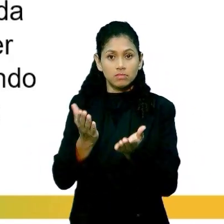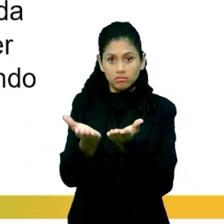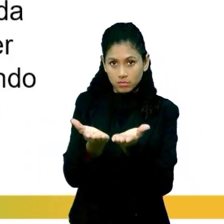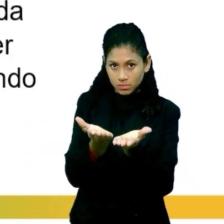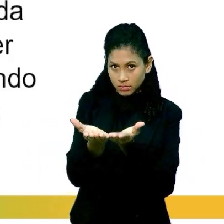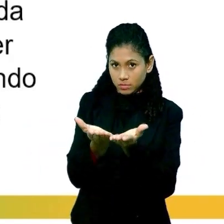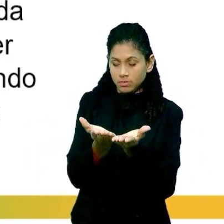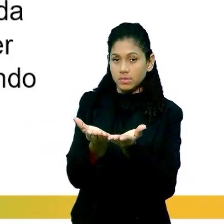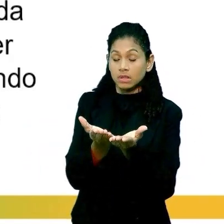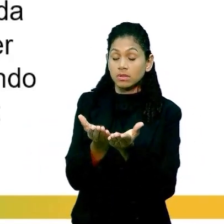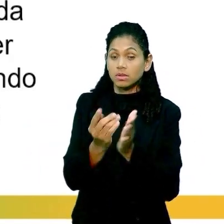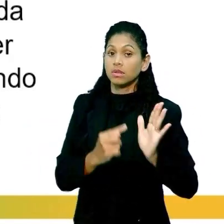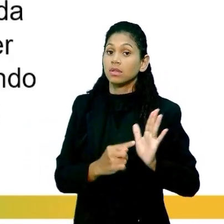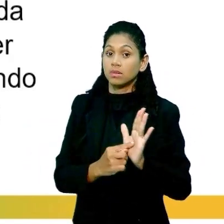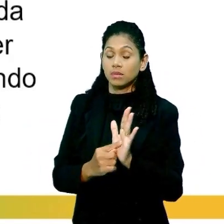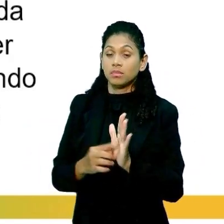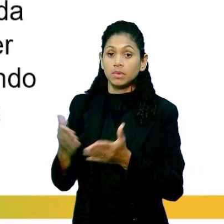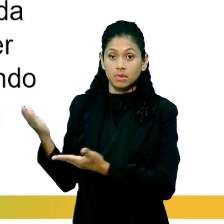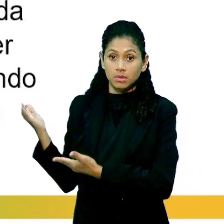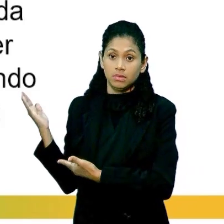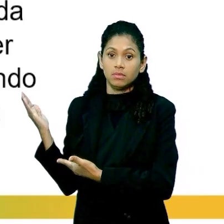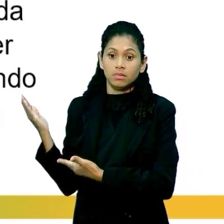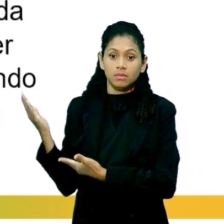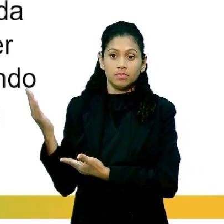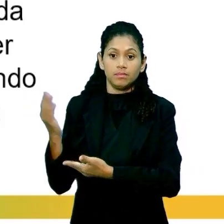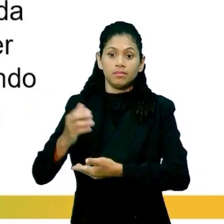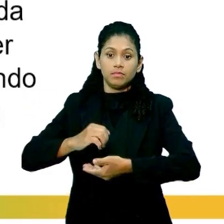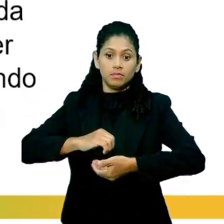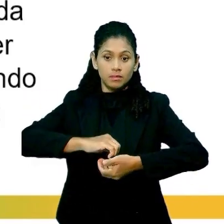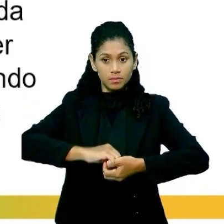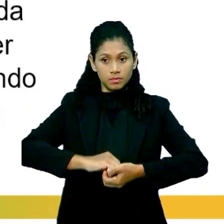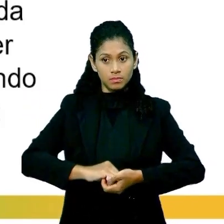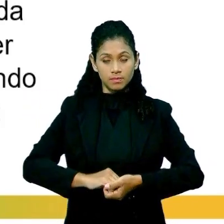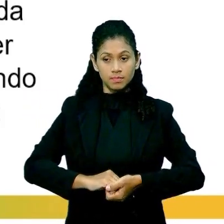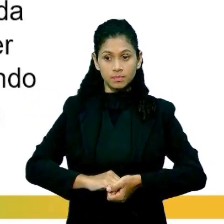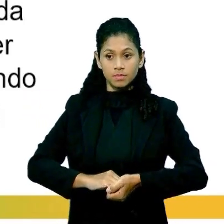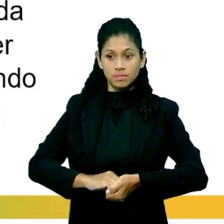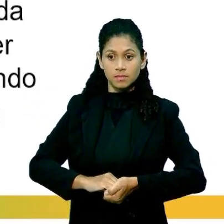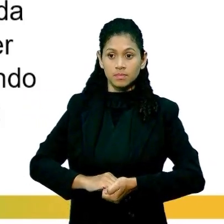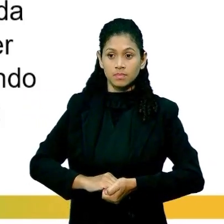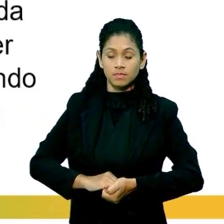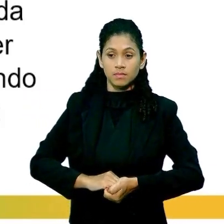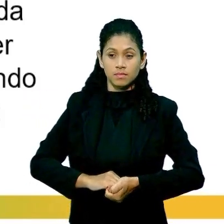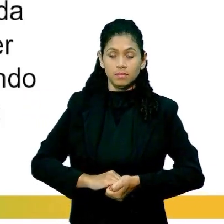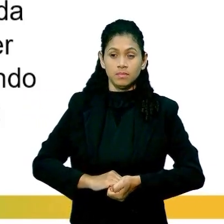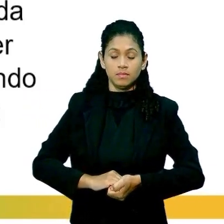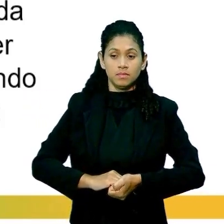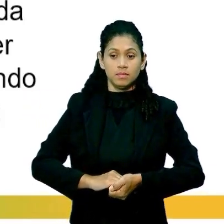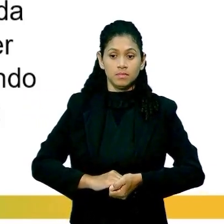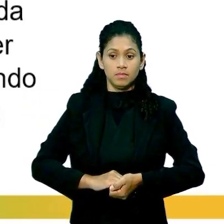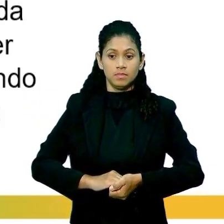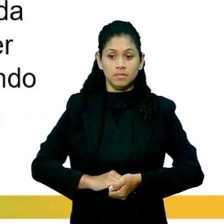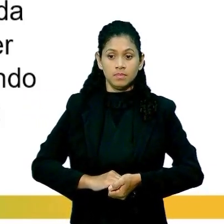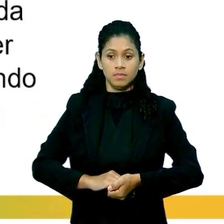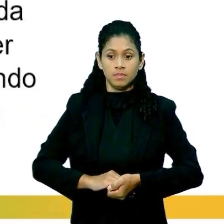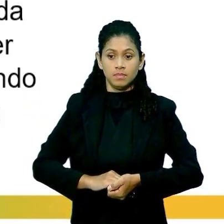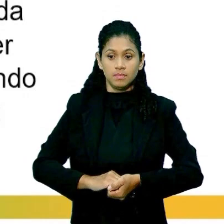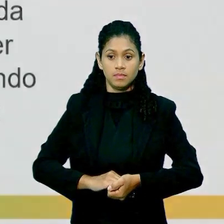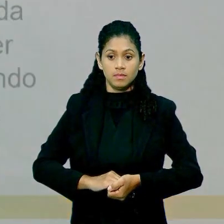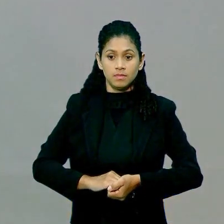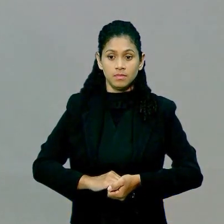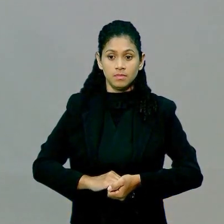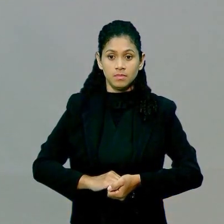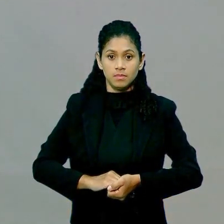com 3 mols de ácido sulfúrico, formando 1 mol de sulfato de alumínio e 6 mols de água. E